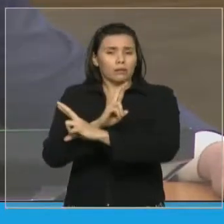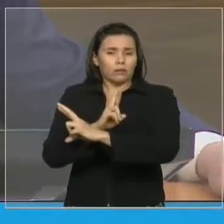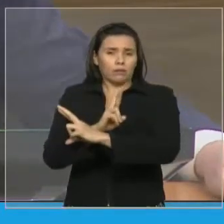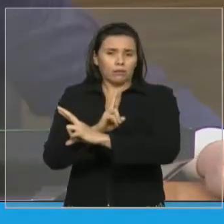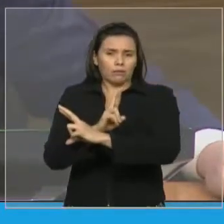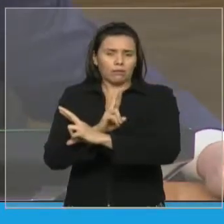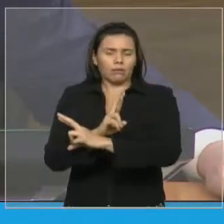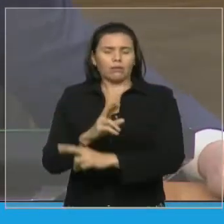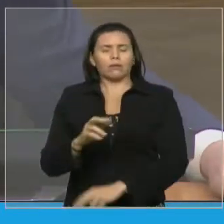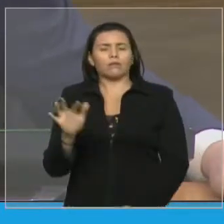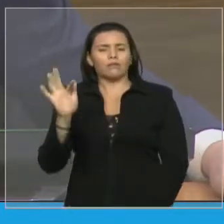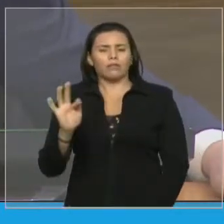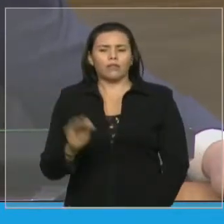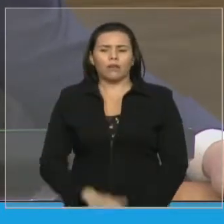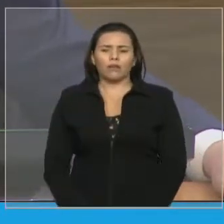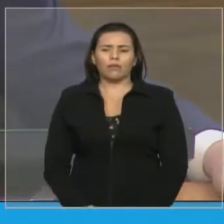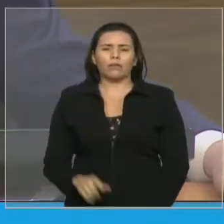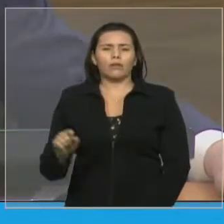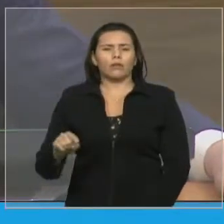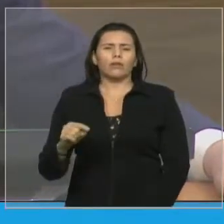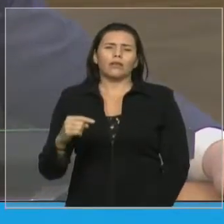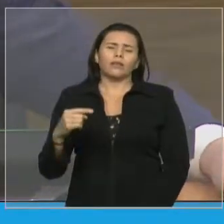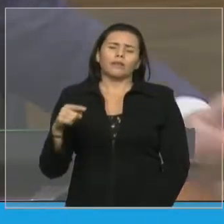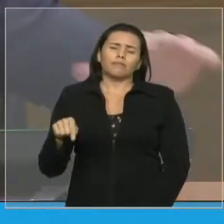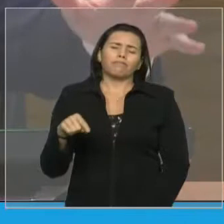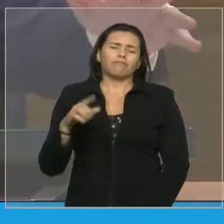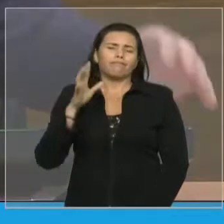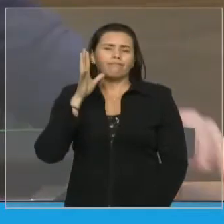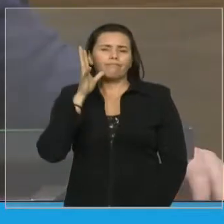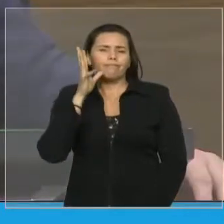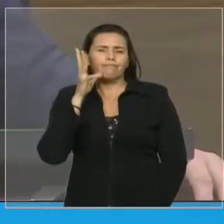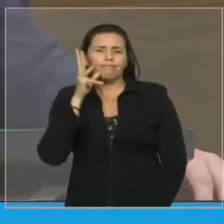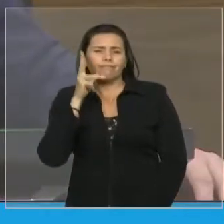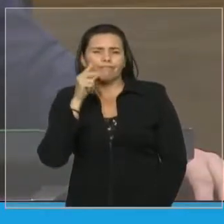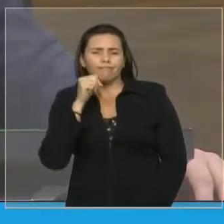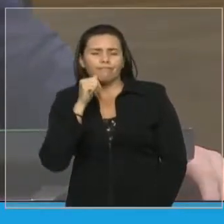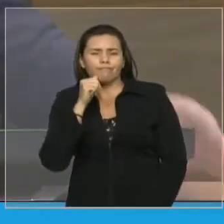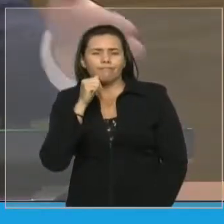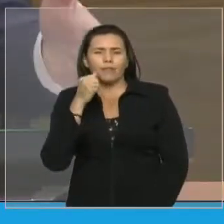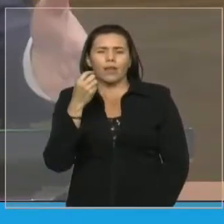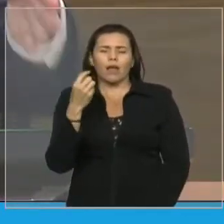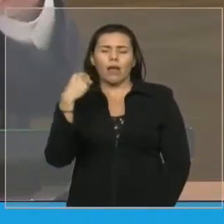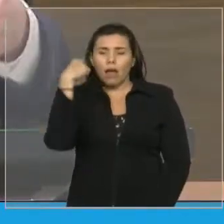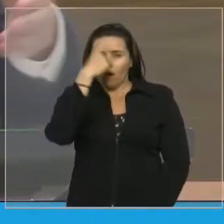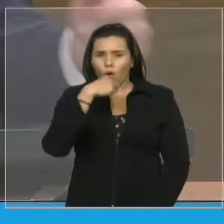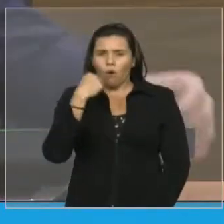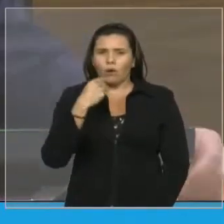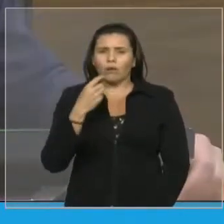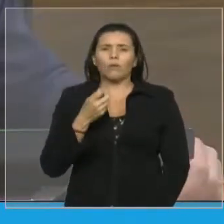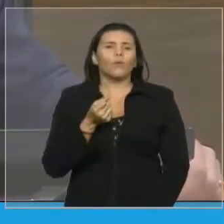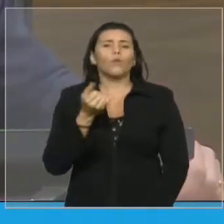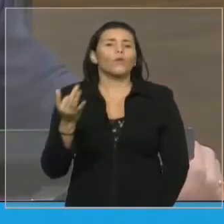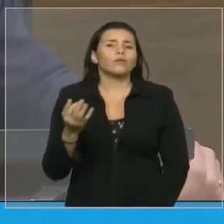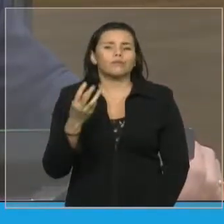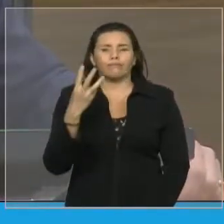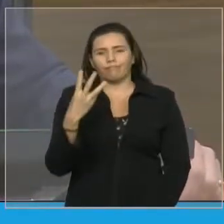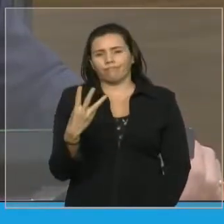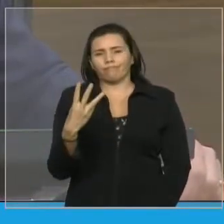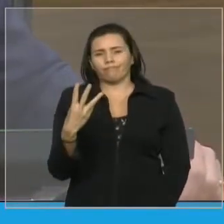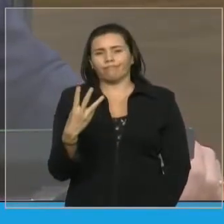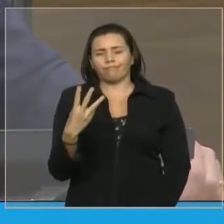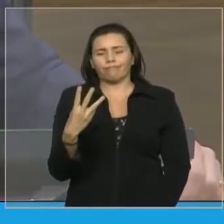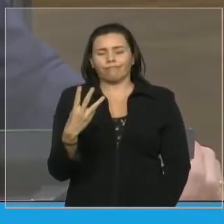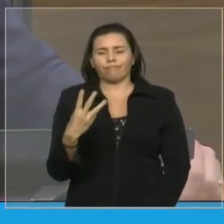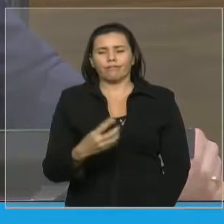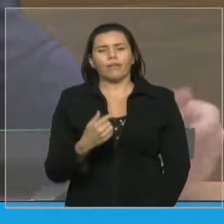e passar mais ou menos, Roosevelt, umas 3 horas numa fila, esperando a hora de ser atendido.